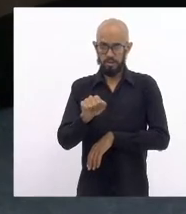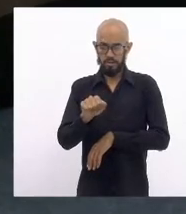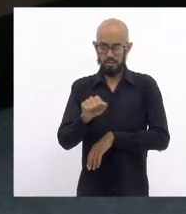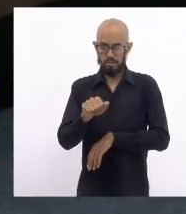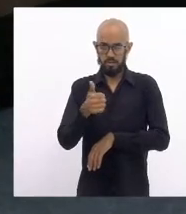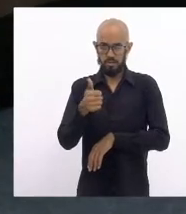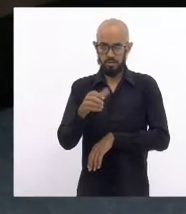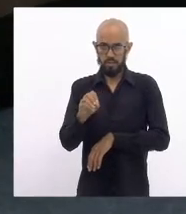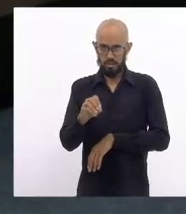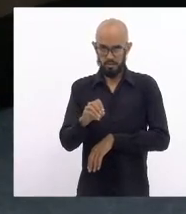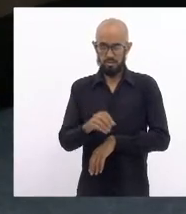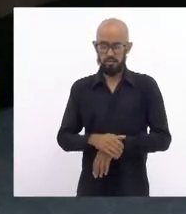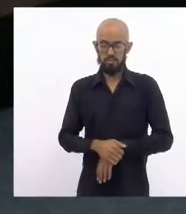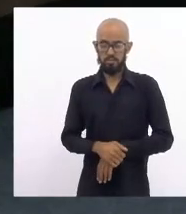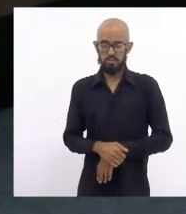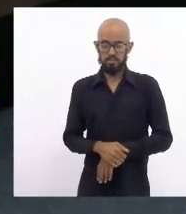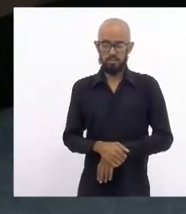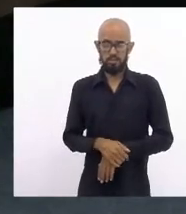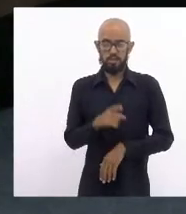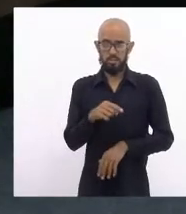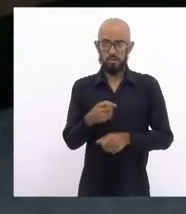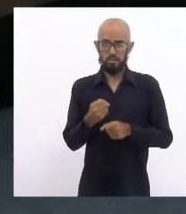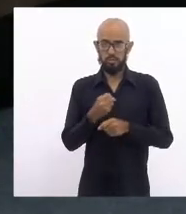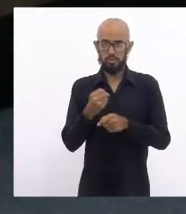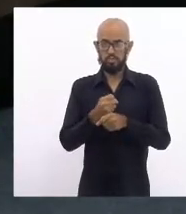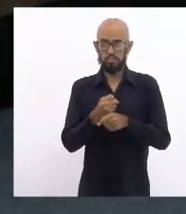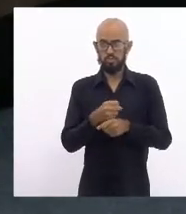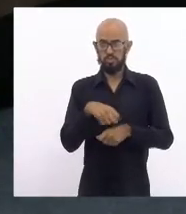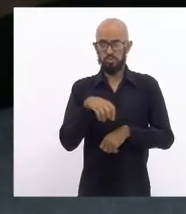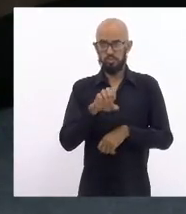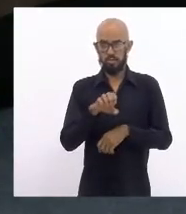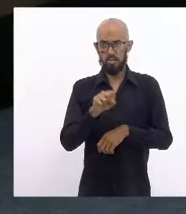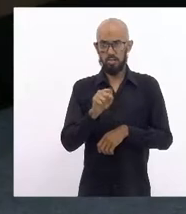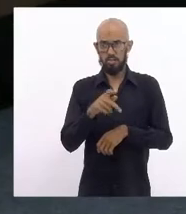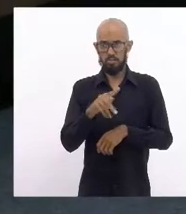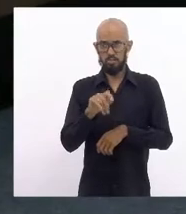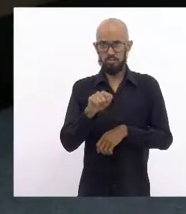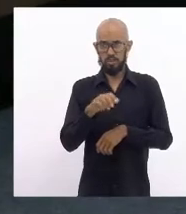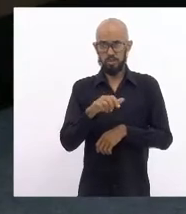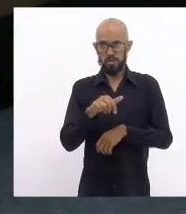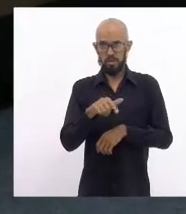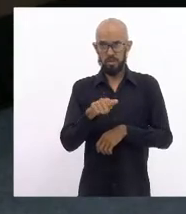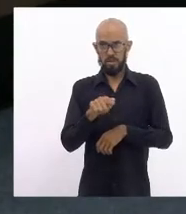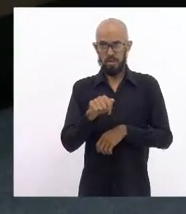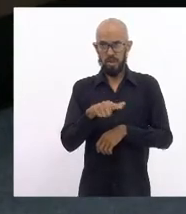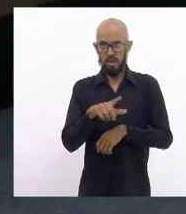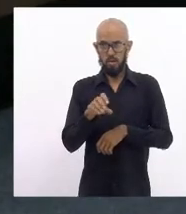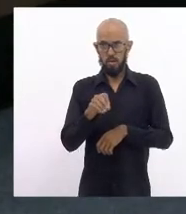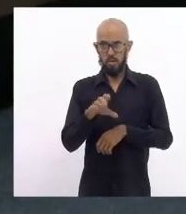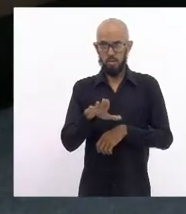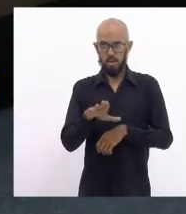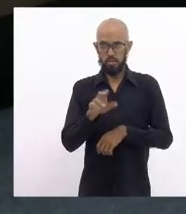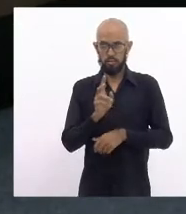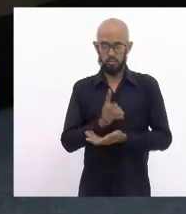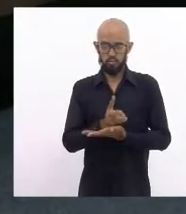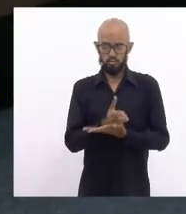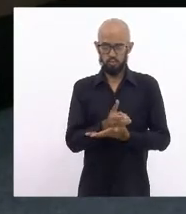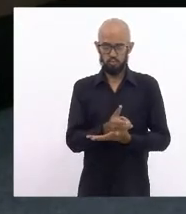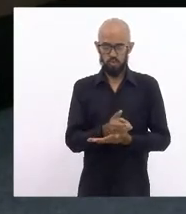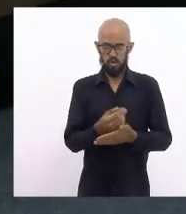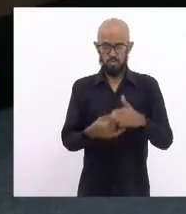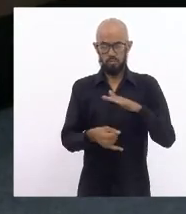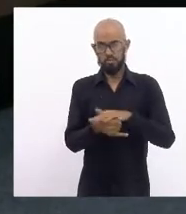antiquíssima, e lá construíram o espigão, mas mantiveram no mesmo local, no subsolo,